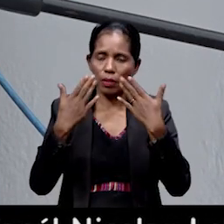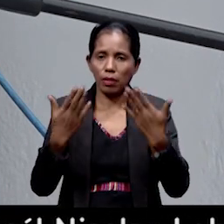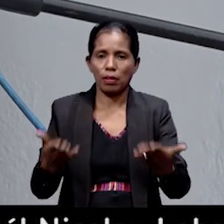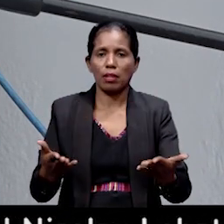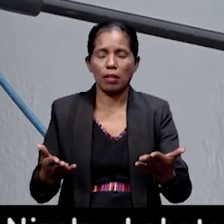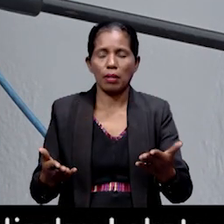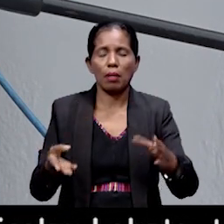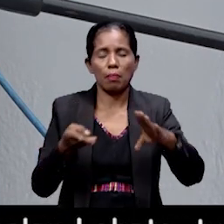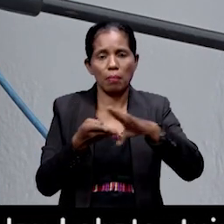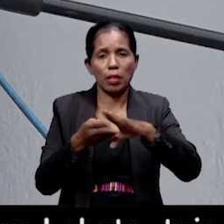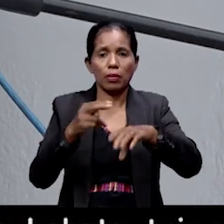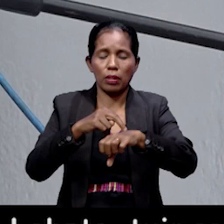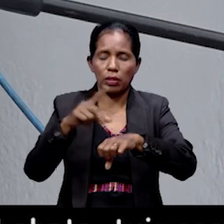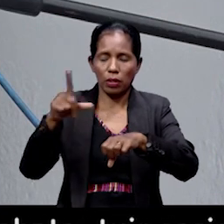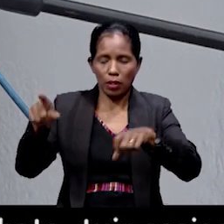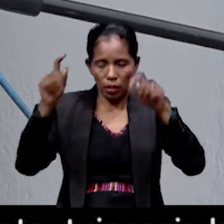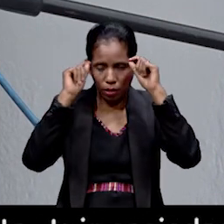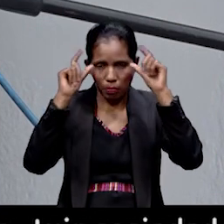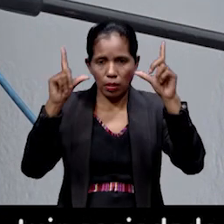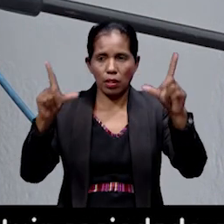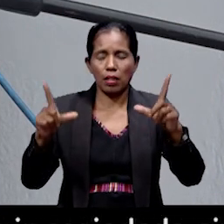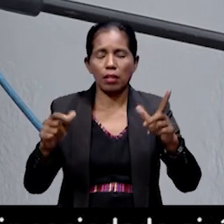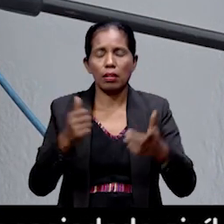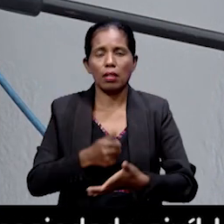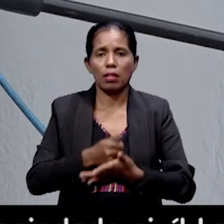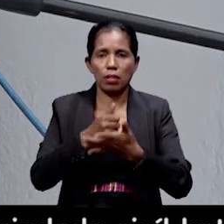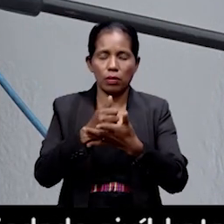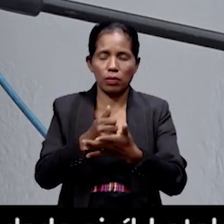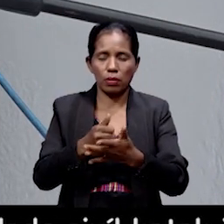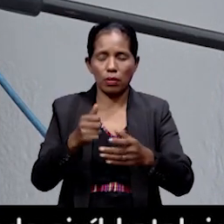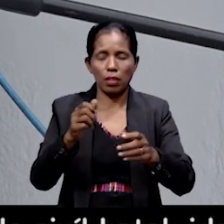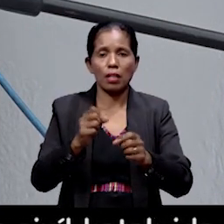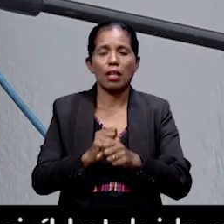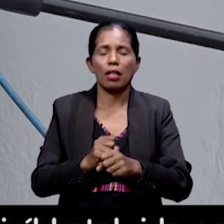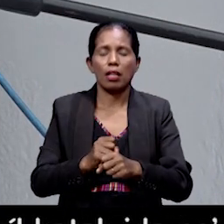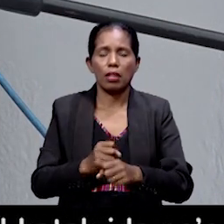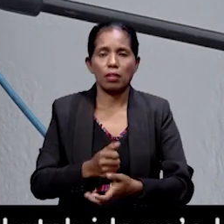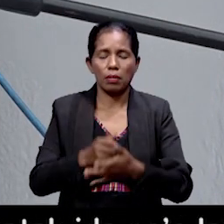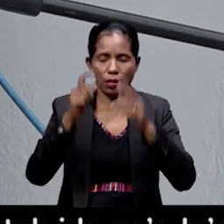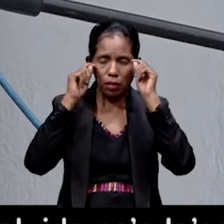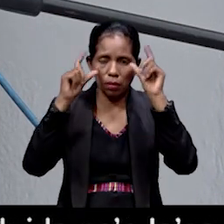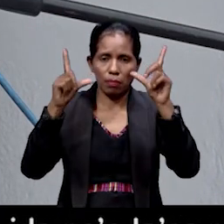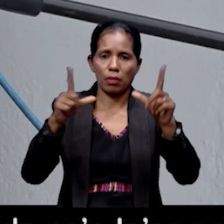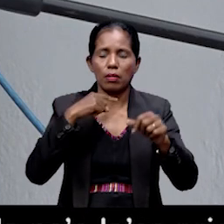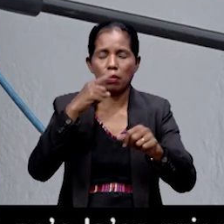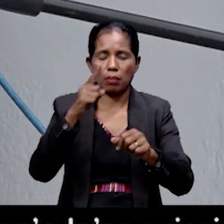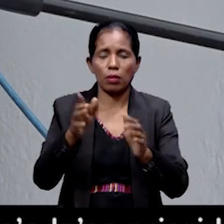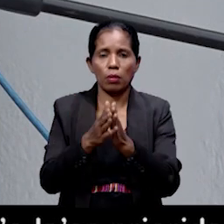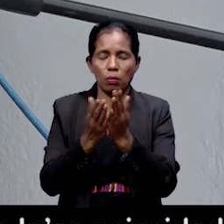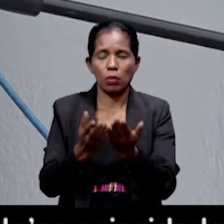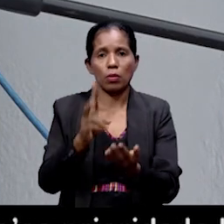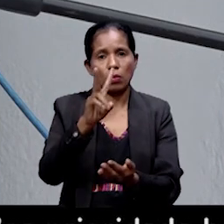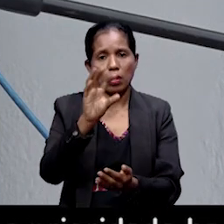Banco Nacional de Comércio de Timor-Leste e à Federal Insurance Timor, patrocinadores da Feira do Livro